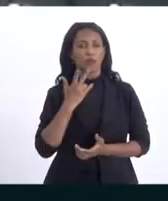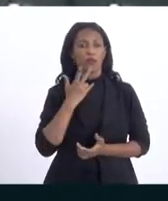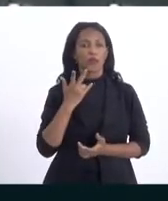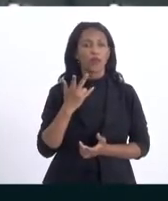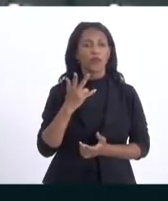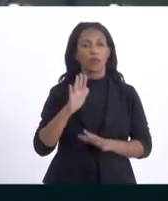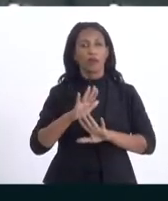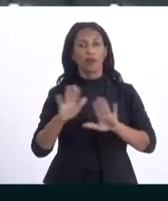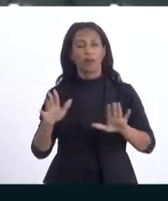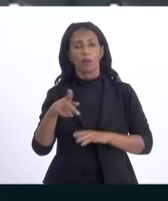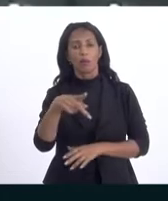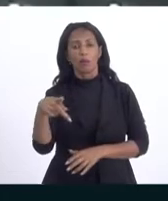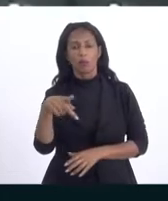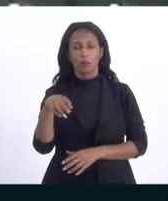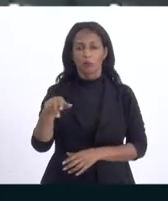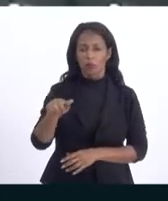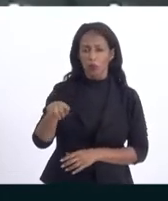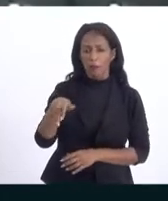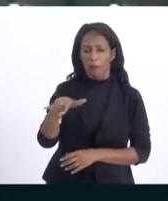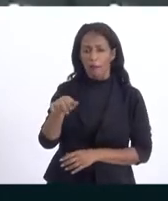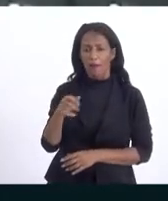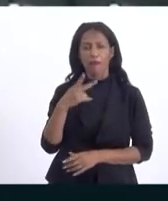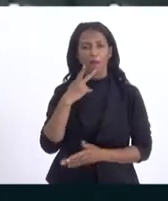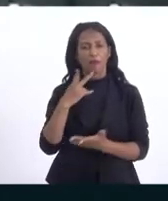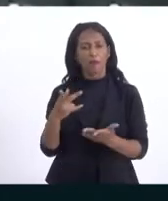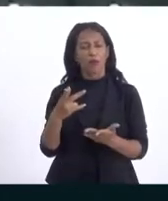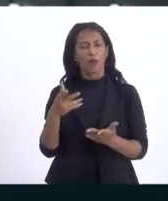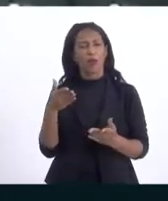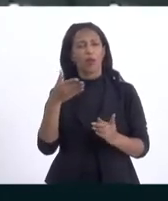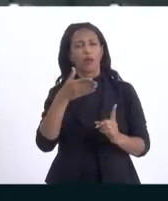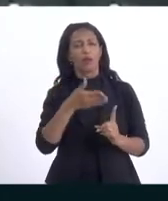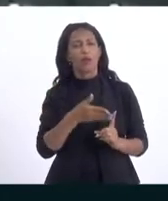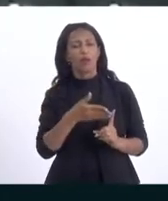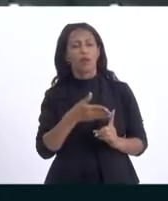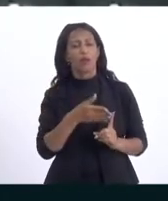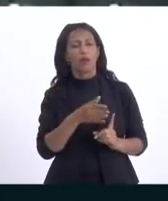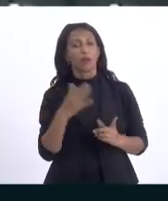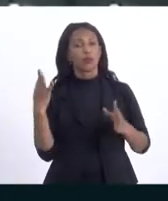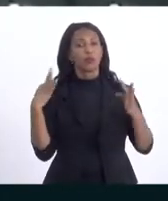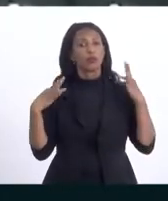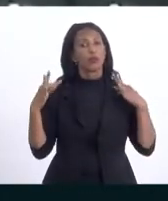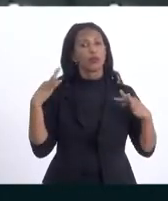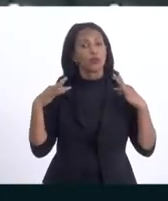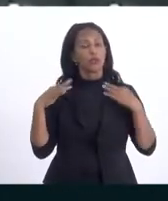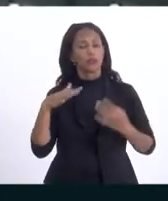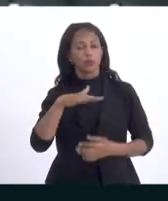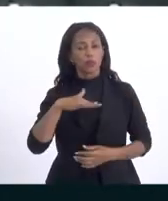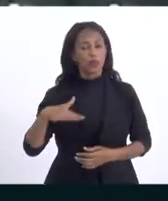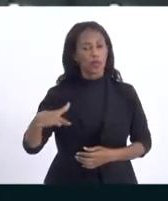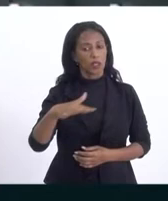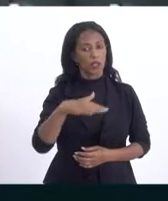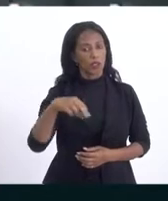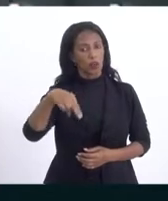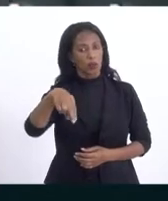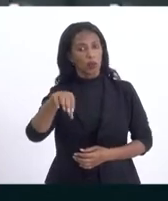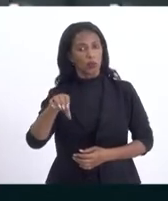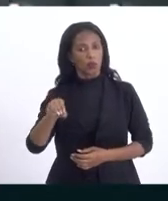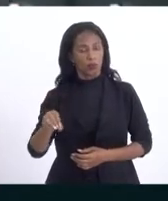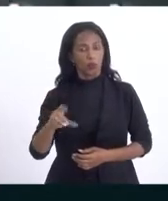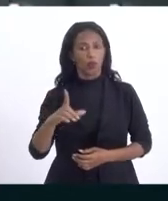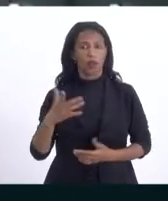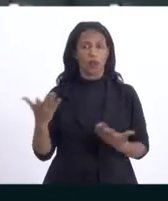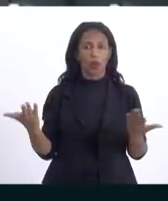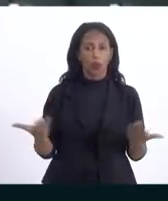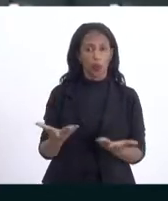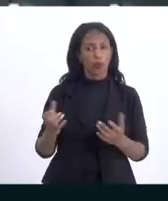o professor Mário falou, que é a questão do turismo, né? A região aí do Noroeste, nós temos hoje